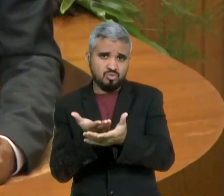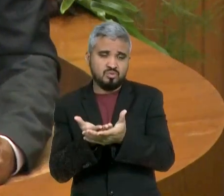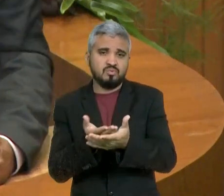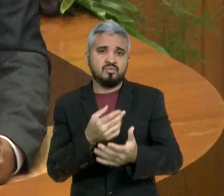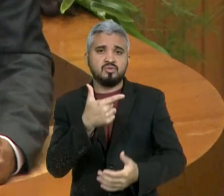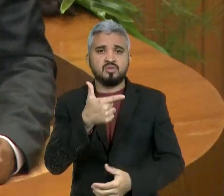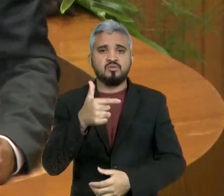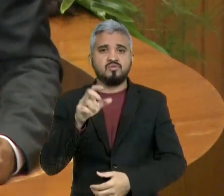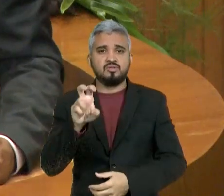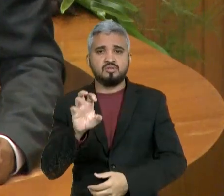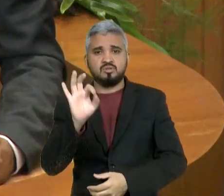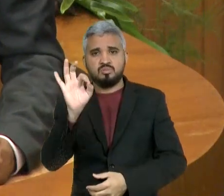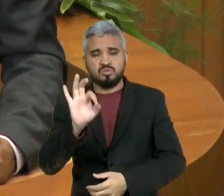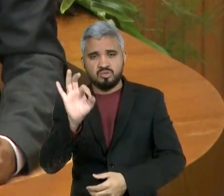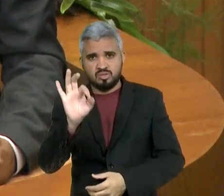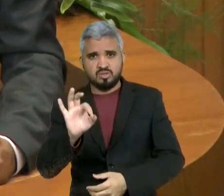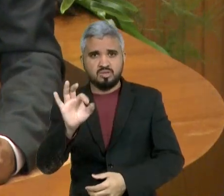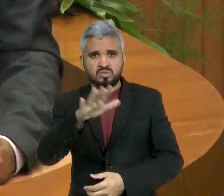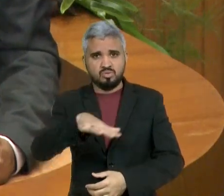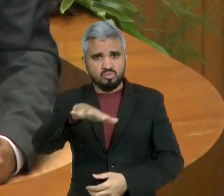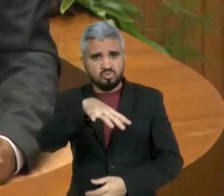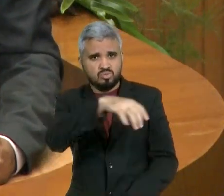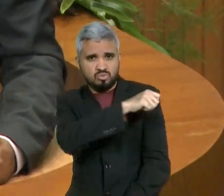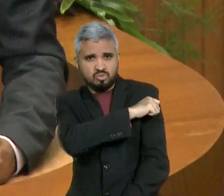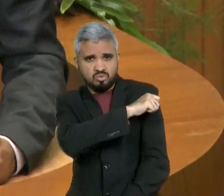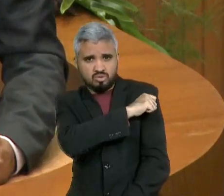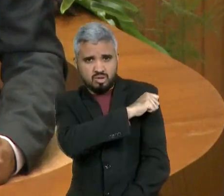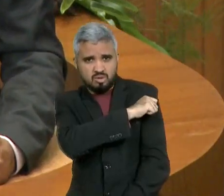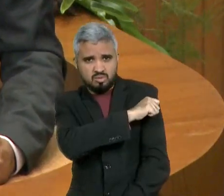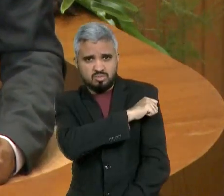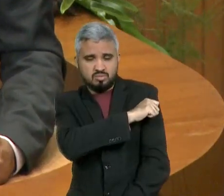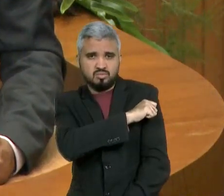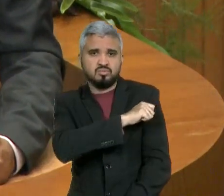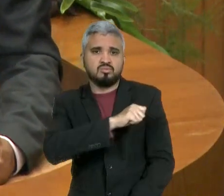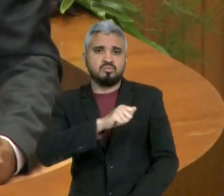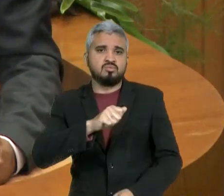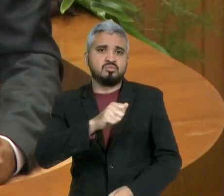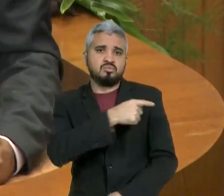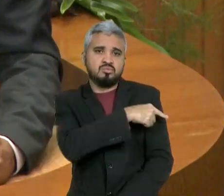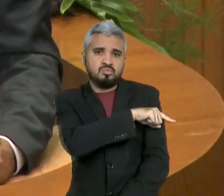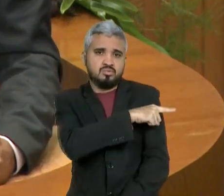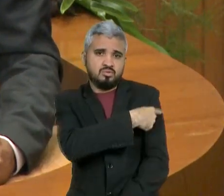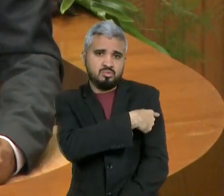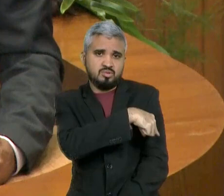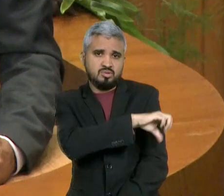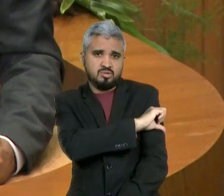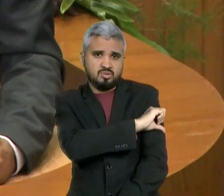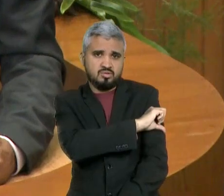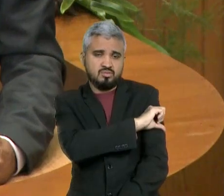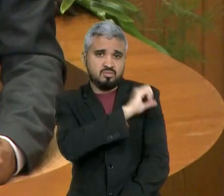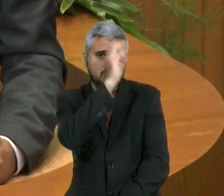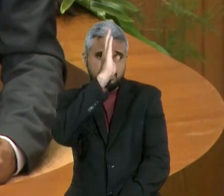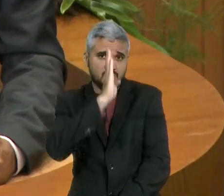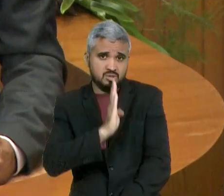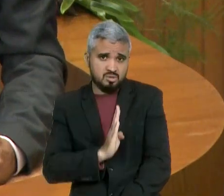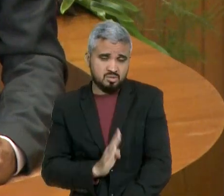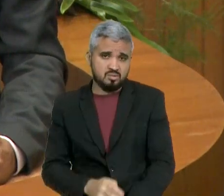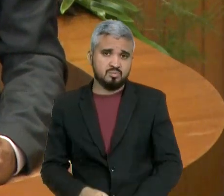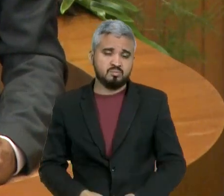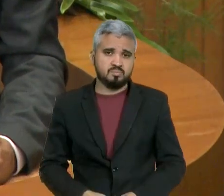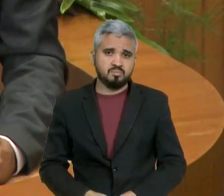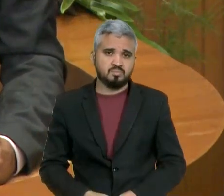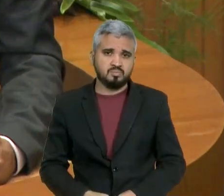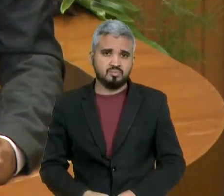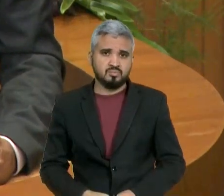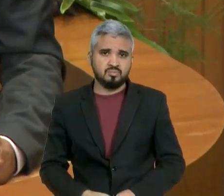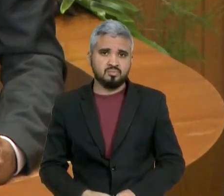de todos os alunos da rede pública do ensino fundamental brasileiro. Então, com